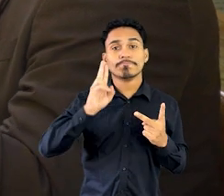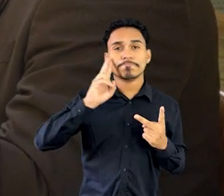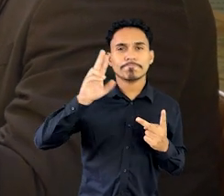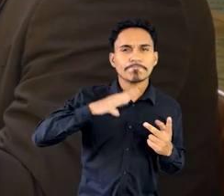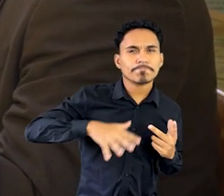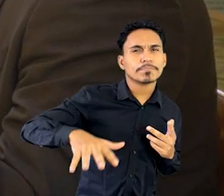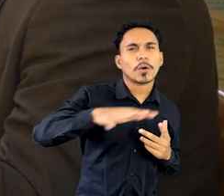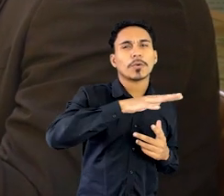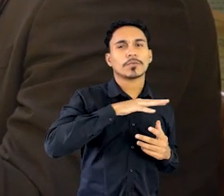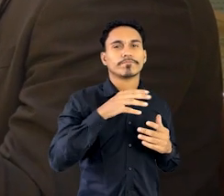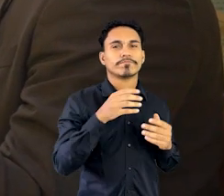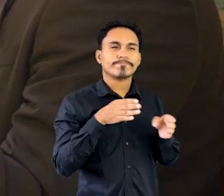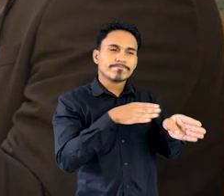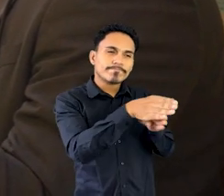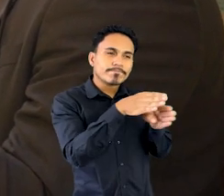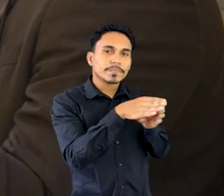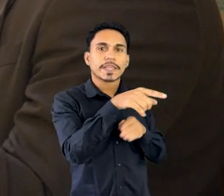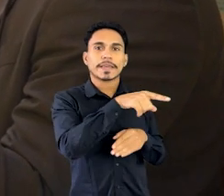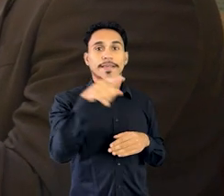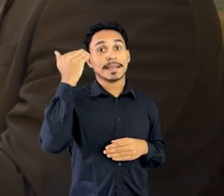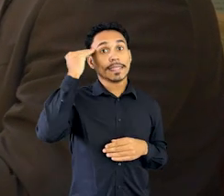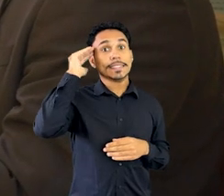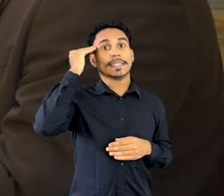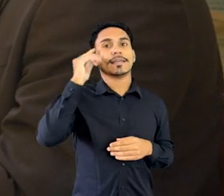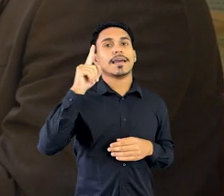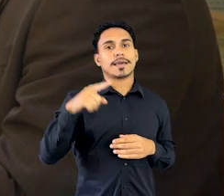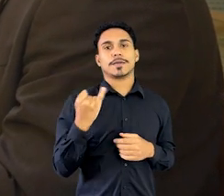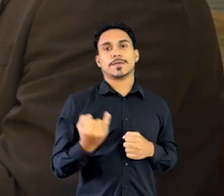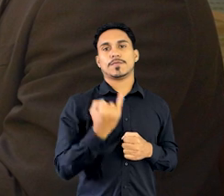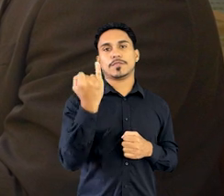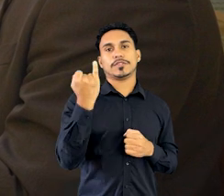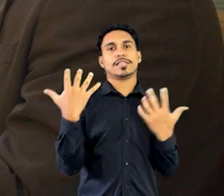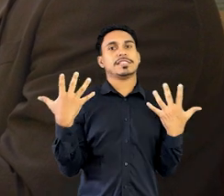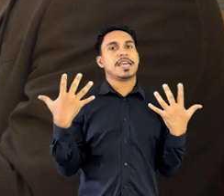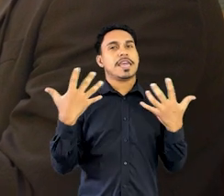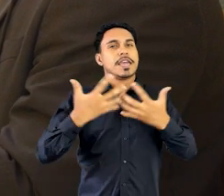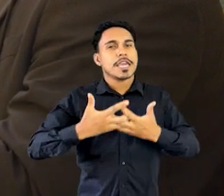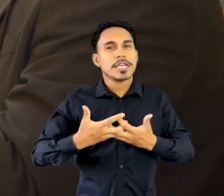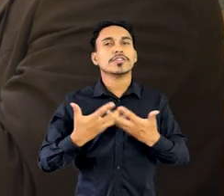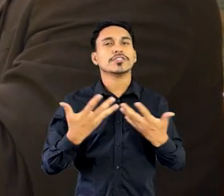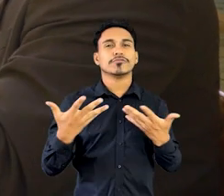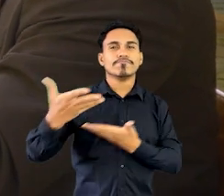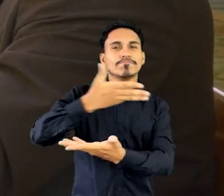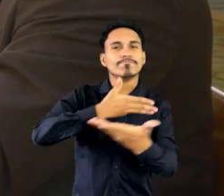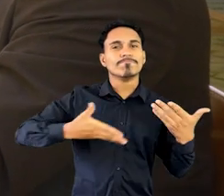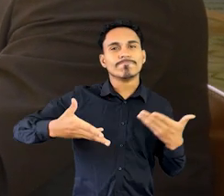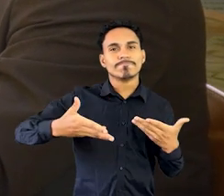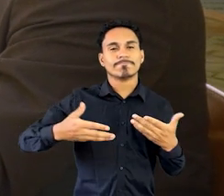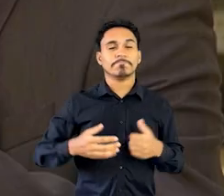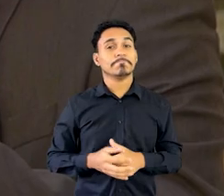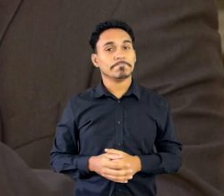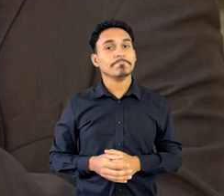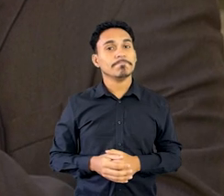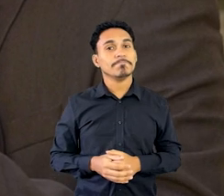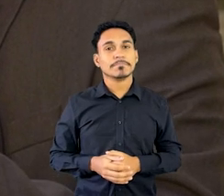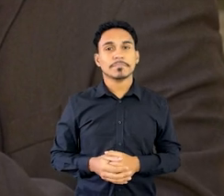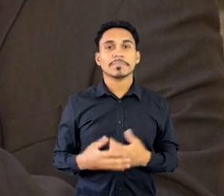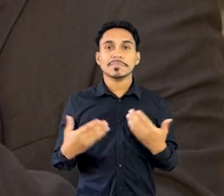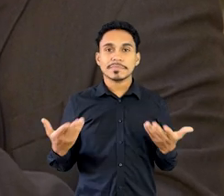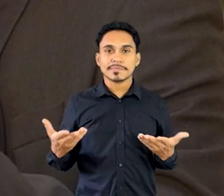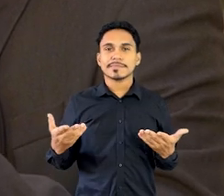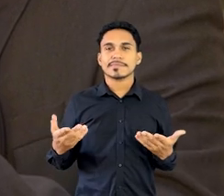entenderem a importância da rede porque aqui tem um dilema que é muito importante Isabela quando a gente tá falando de diálogo com o